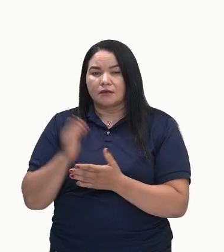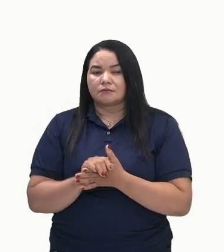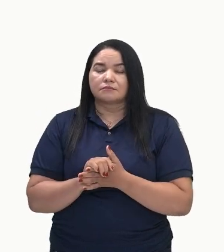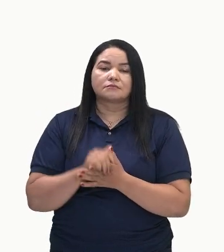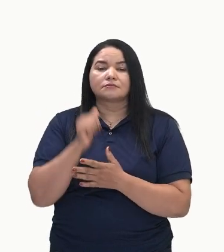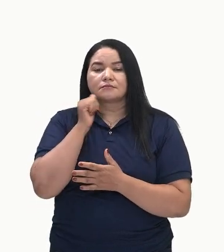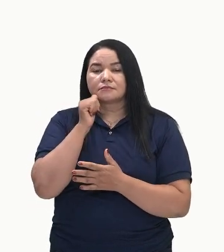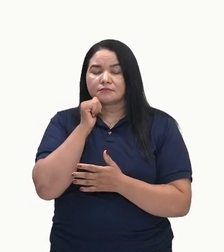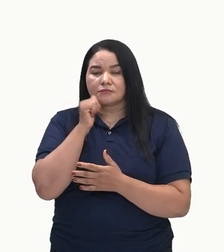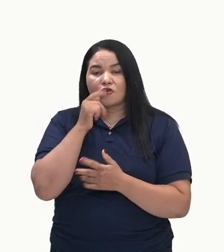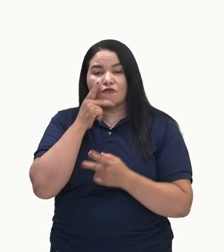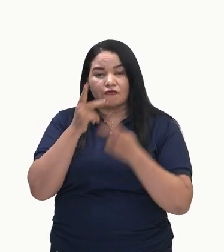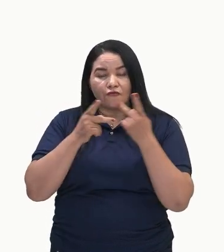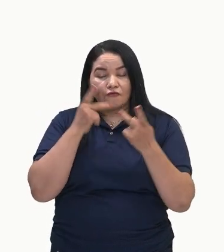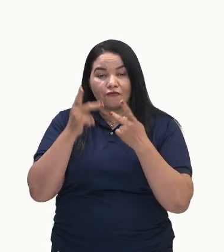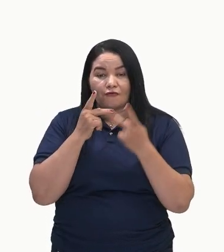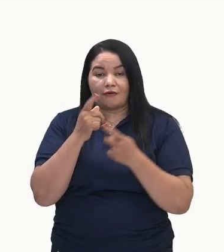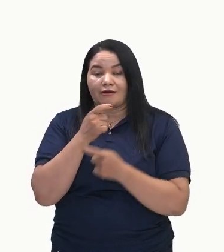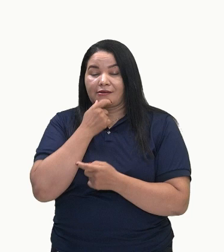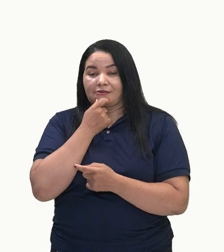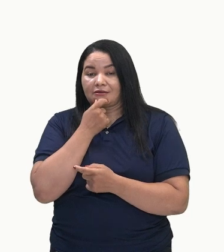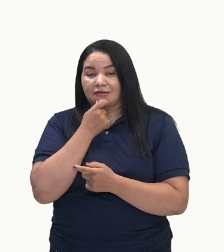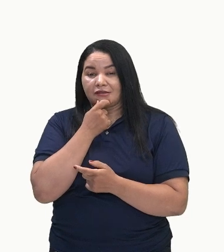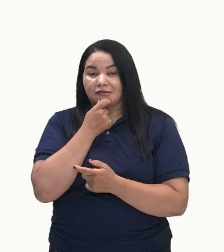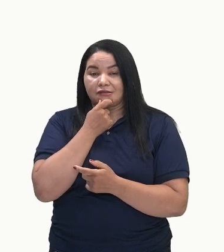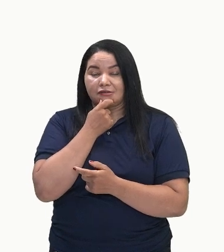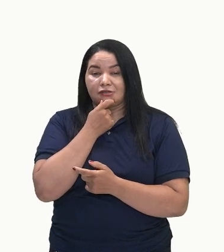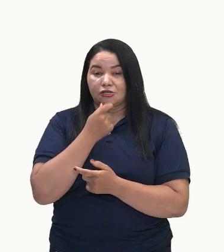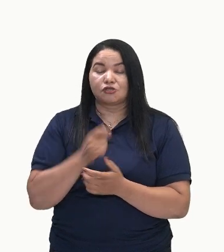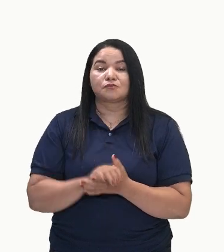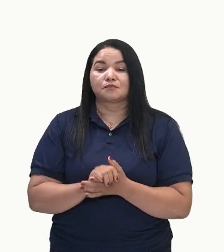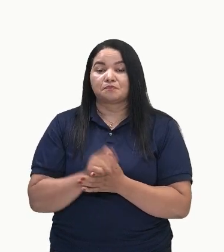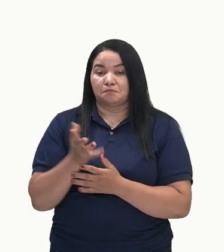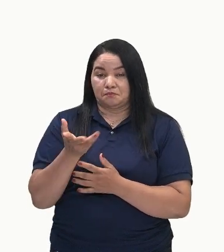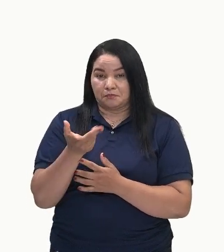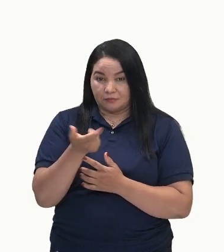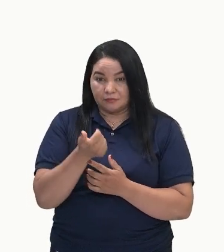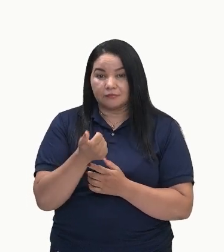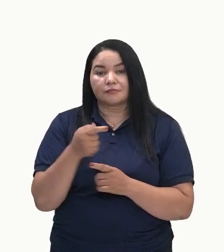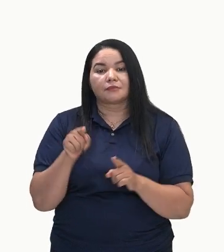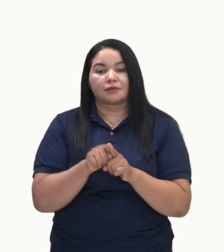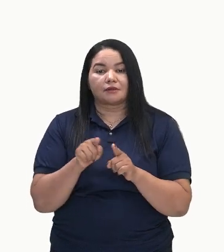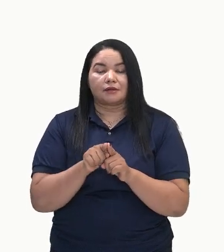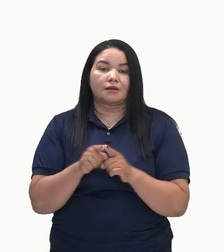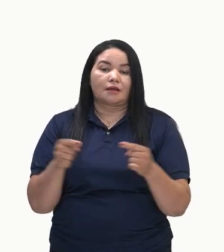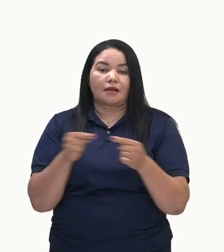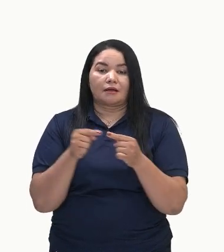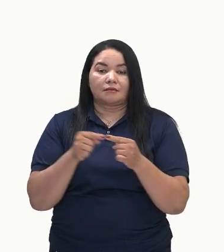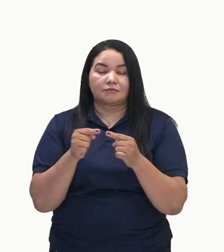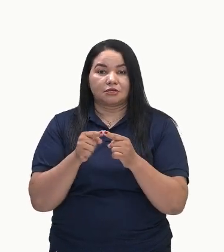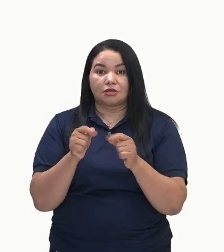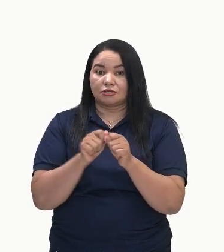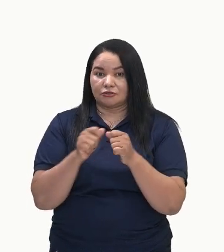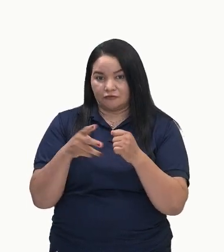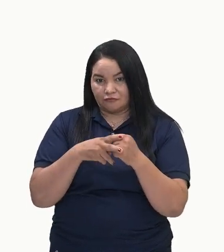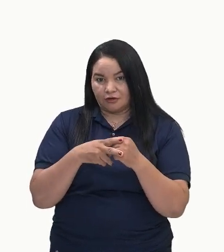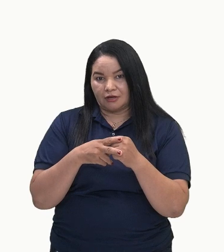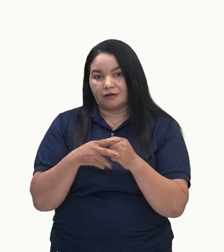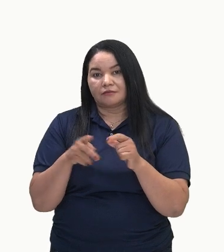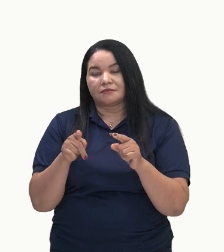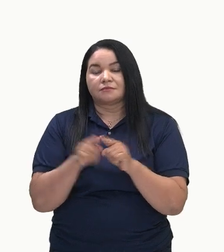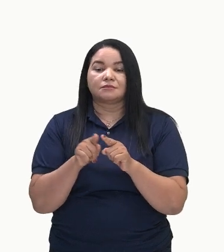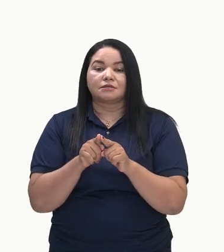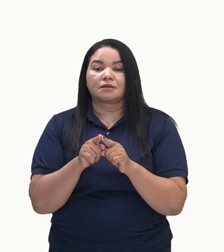Chama atenção aqui, ó, para esse ly, né, que caracteriza advérbio em língua inglesa. E ele tem a sua